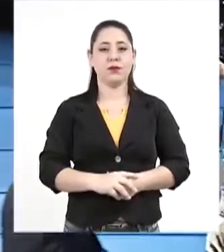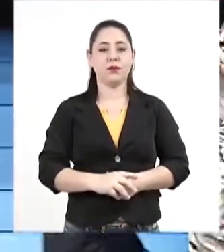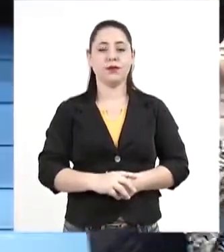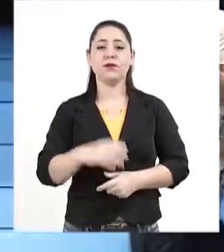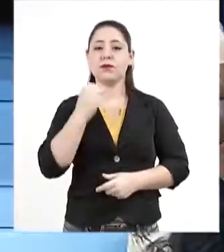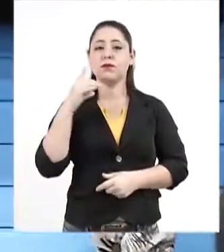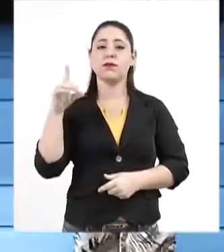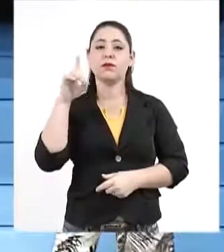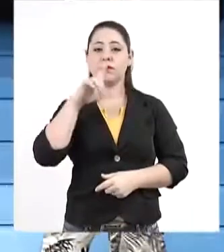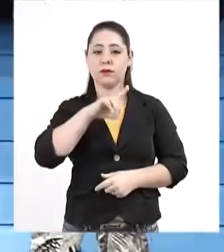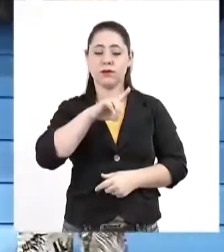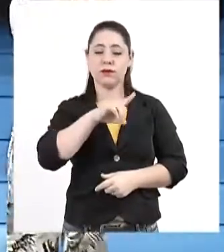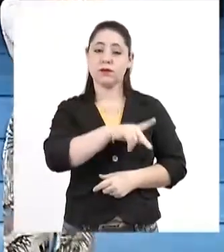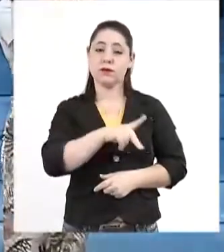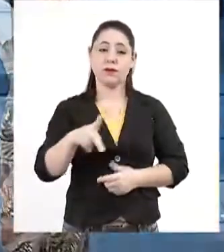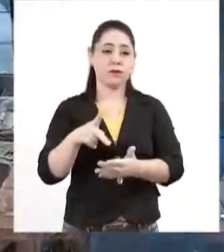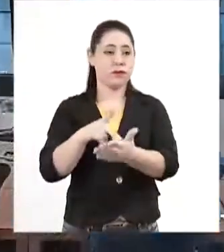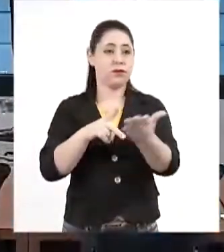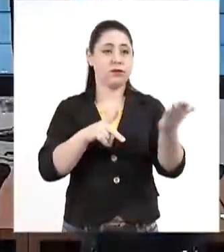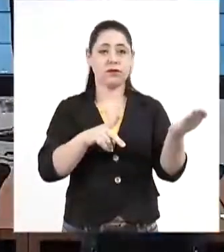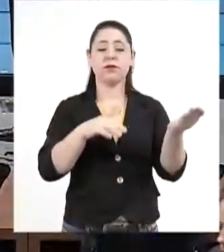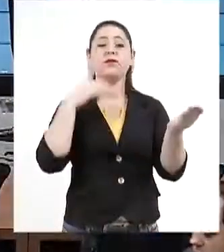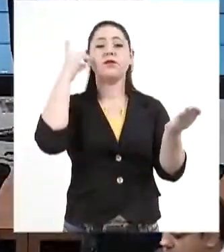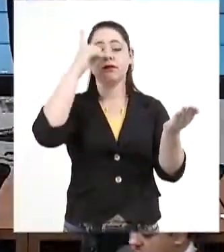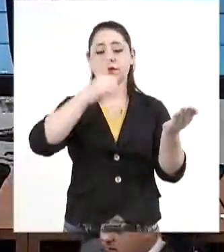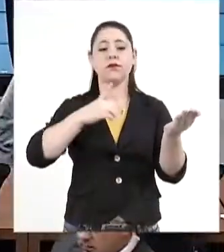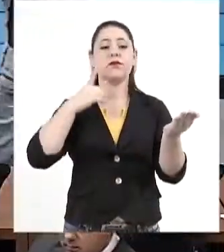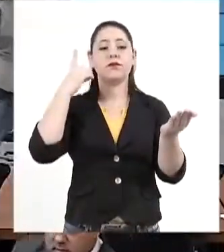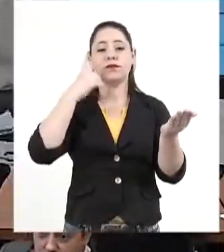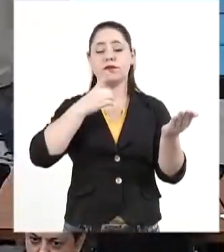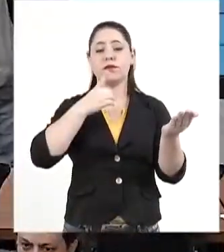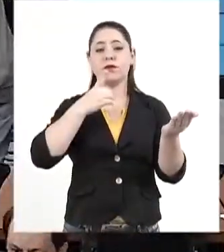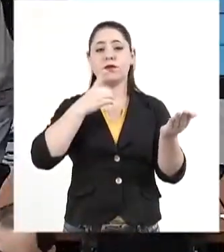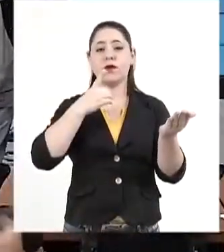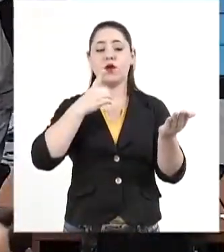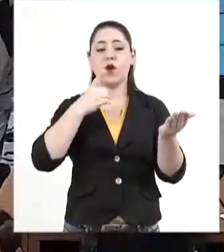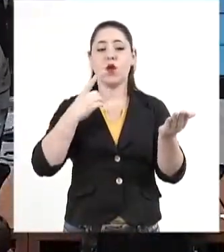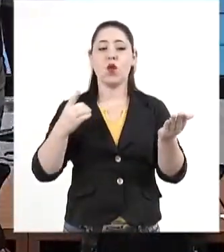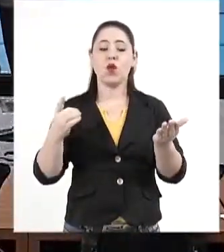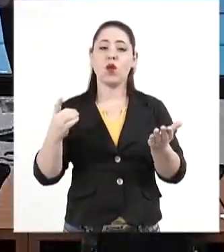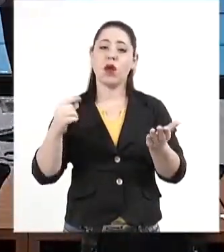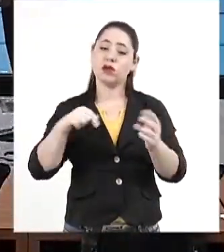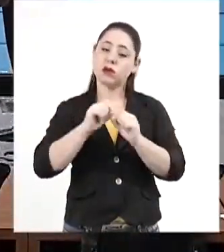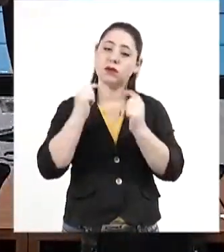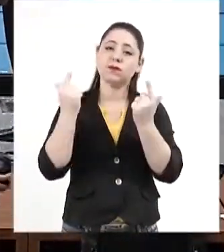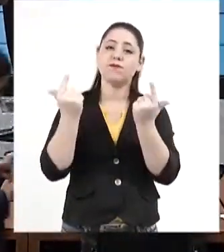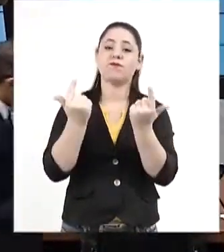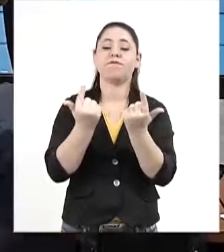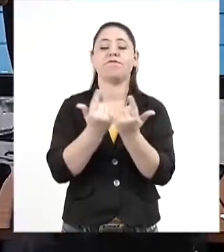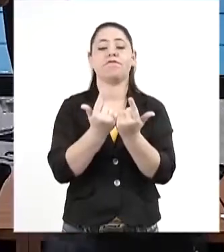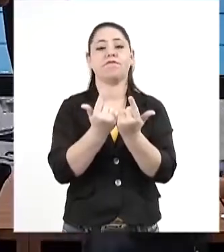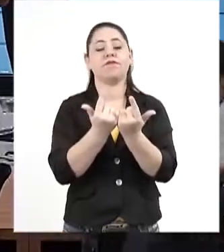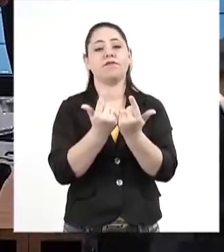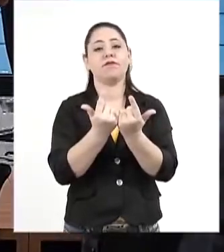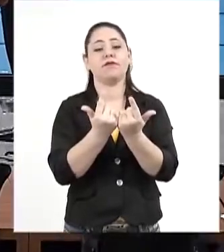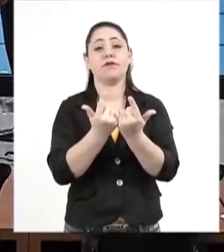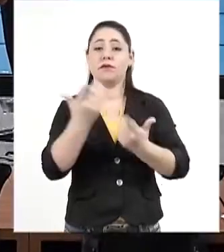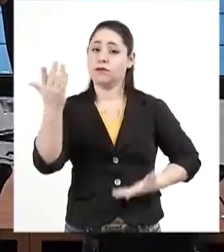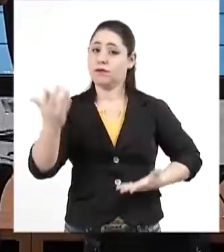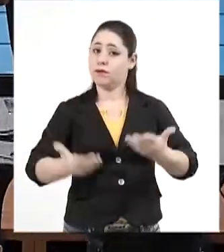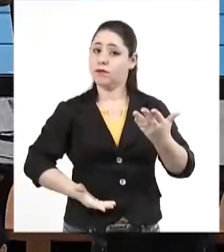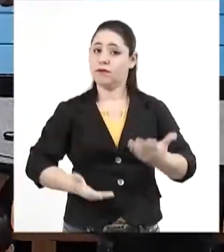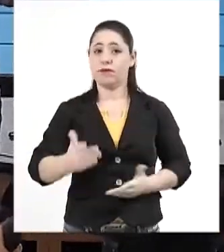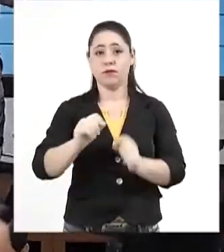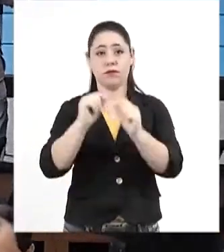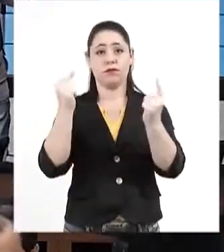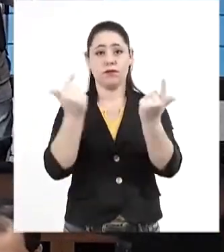Bom dia, senhor presidente. Bom dia a demais parlamentares da nossa nobre Assembleia Legislativa, aos servidores da